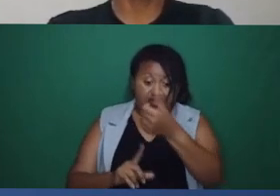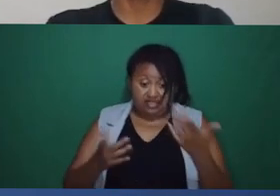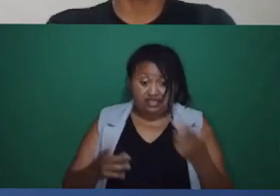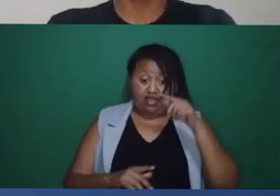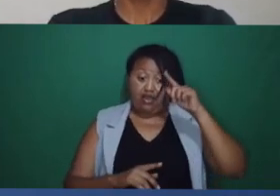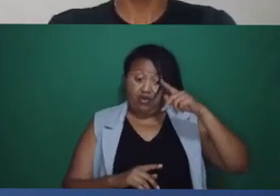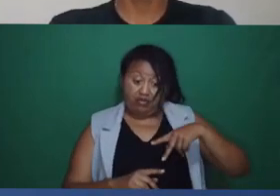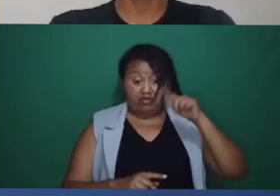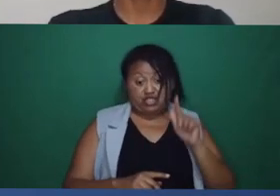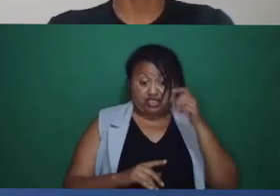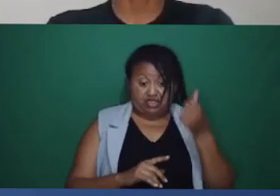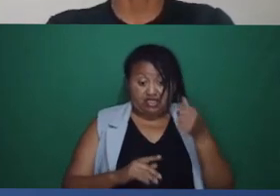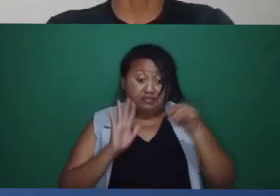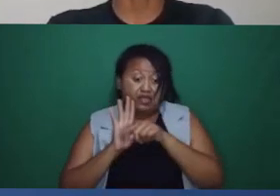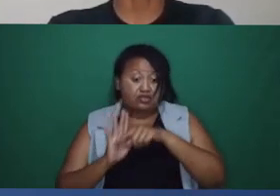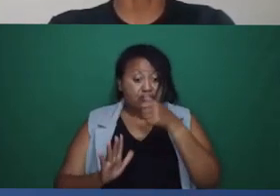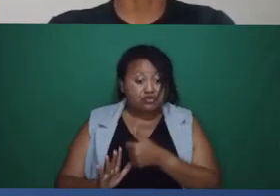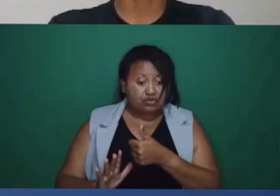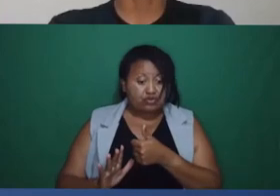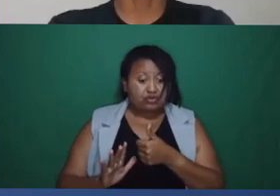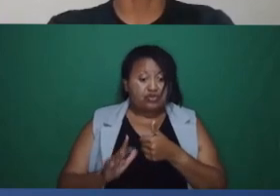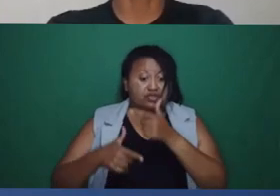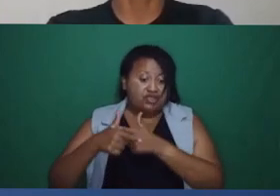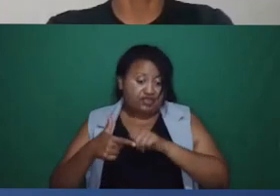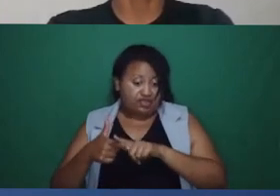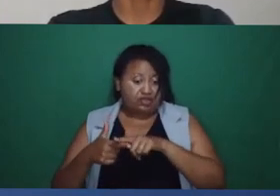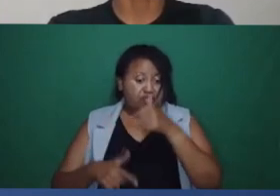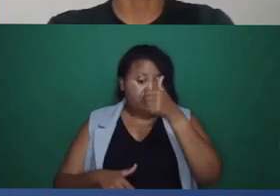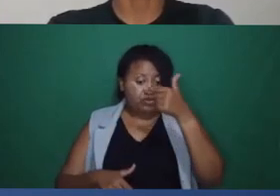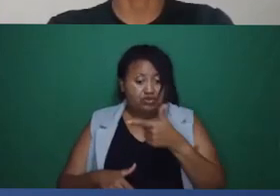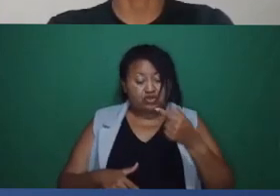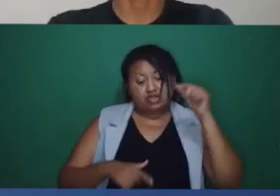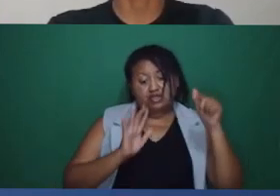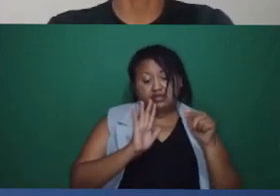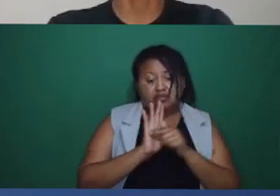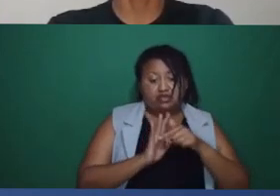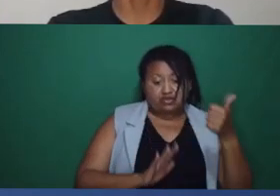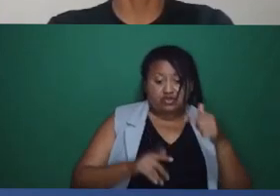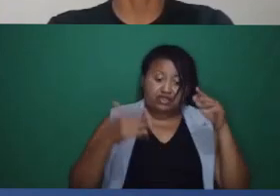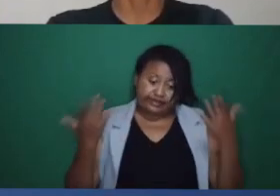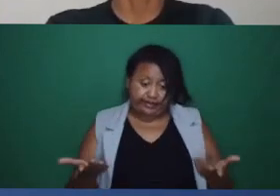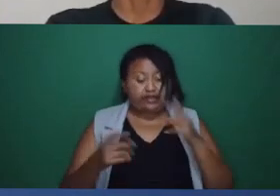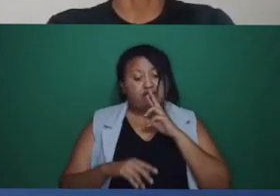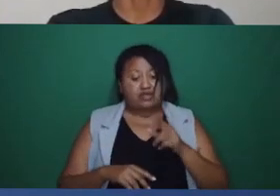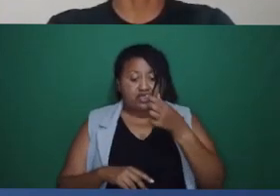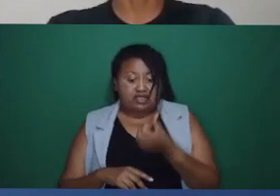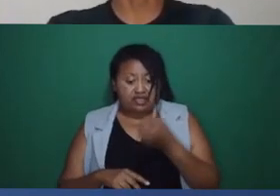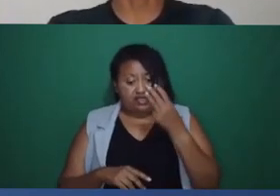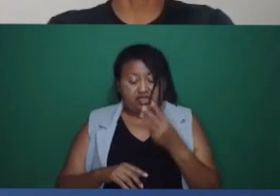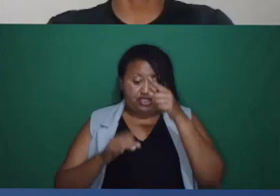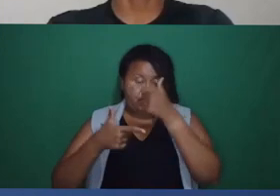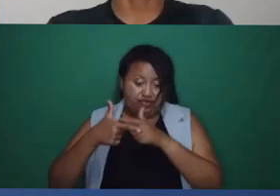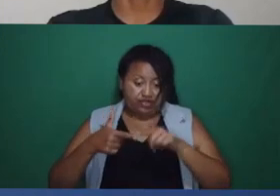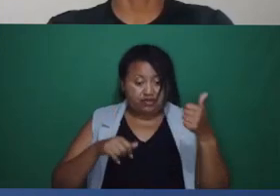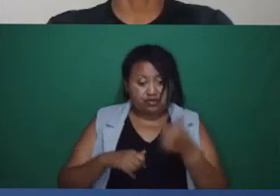seis termos menos um dividido por 2 - 1 então teria 63 / 1 as cartas